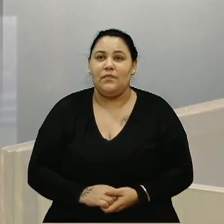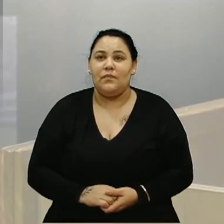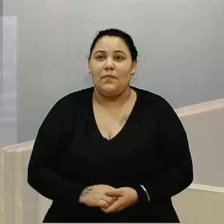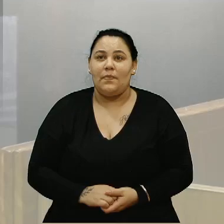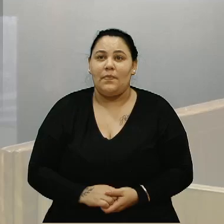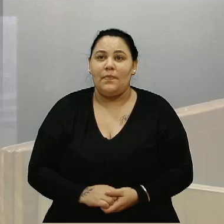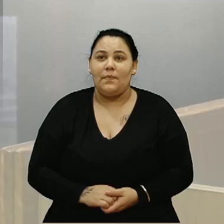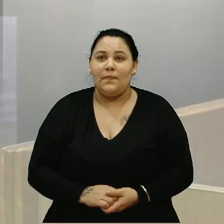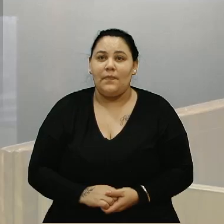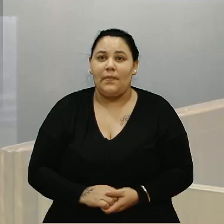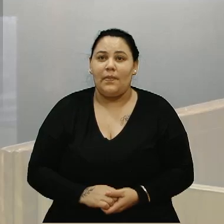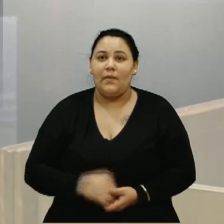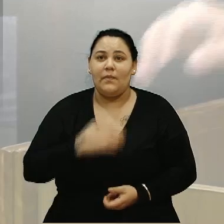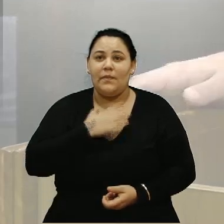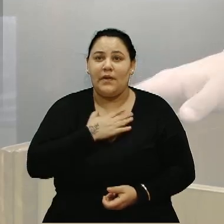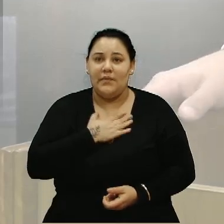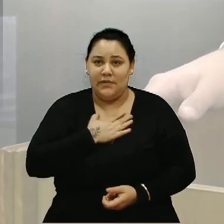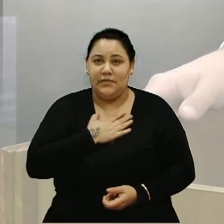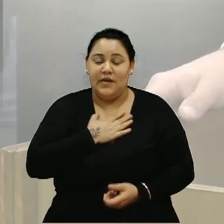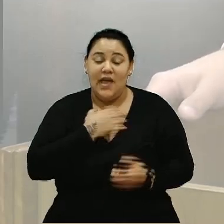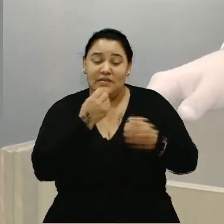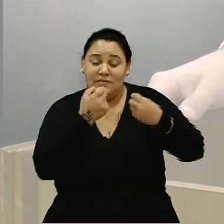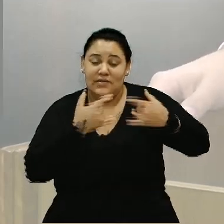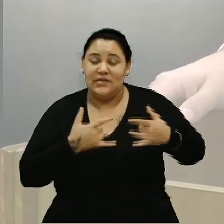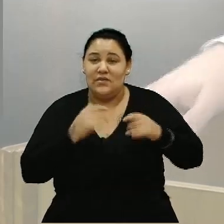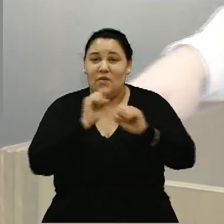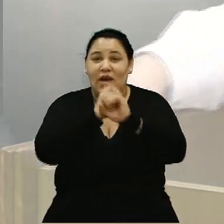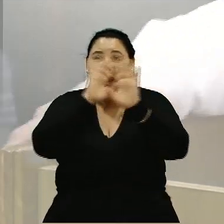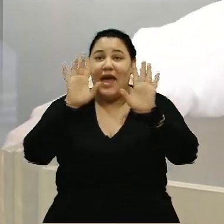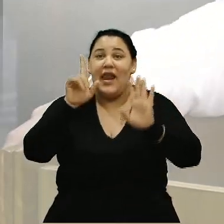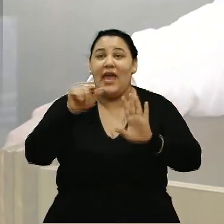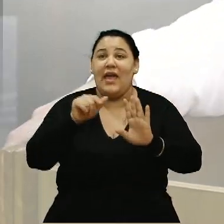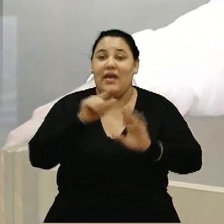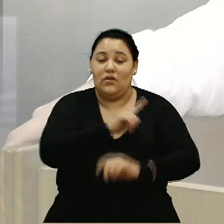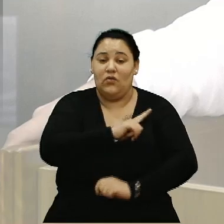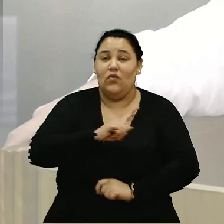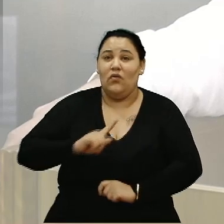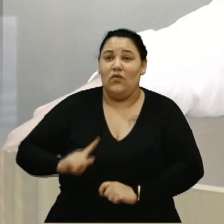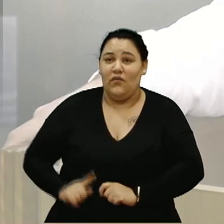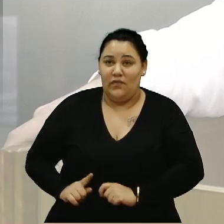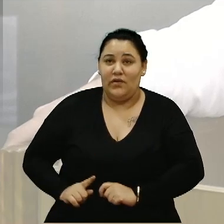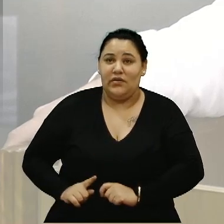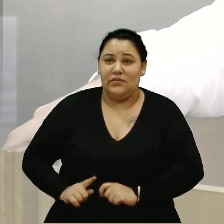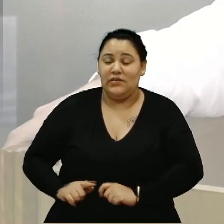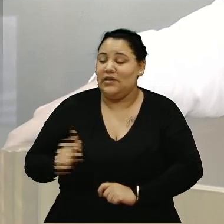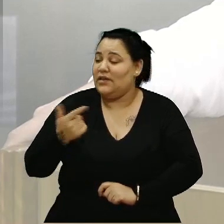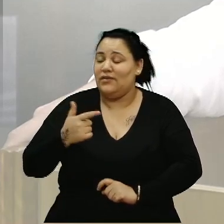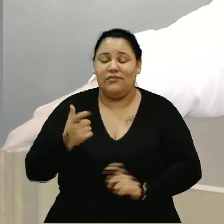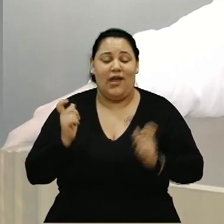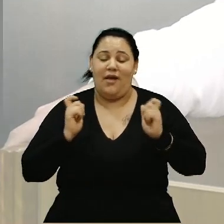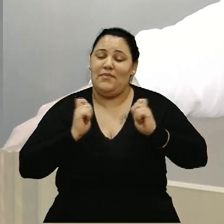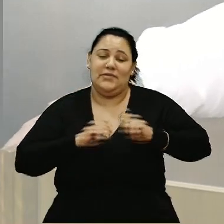Para mim, a definição disso é de um governo incompetente,